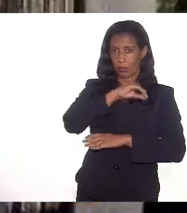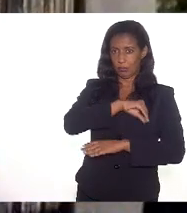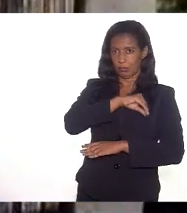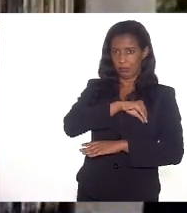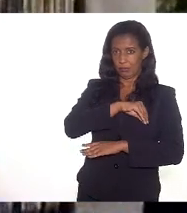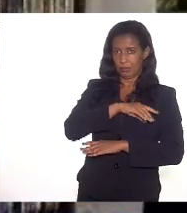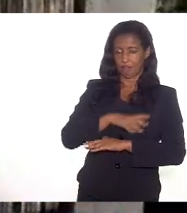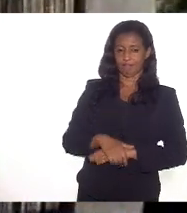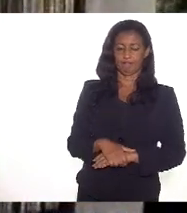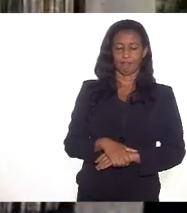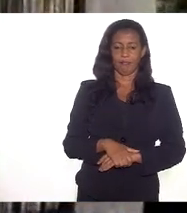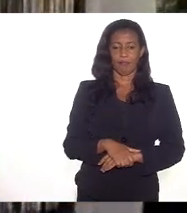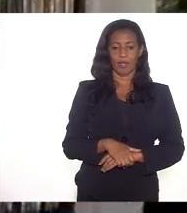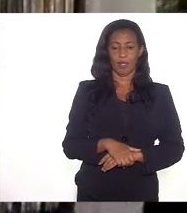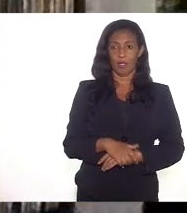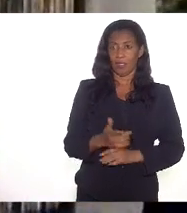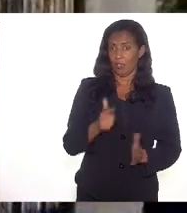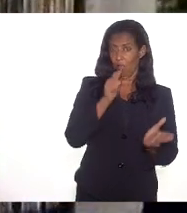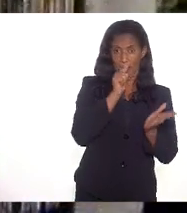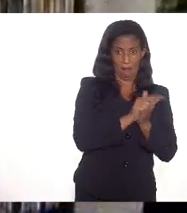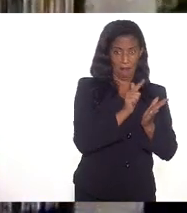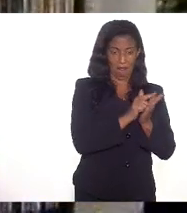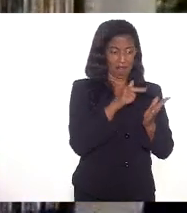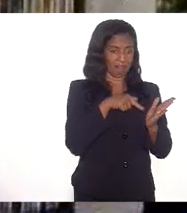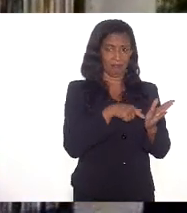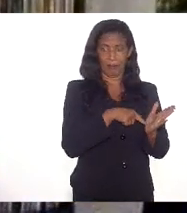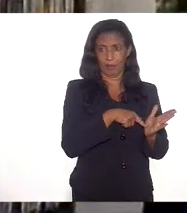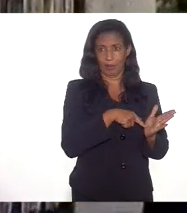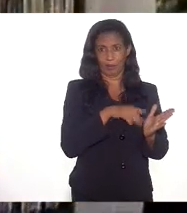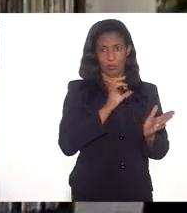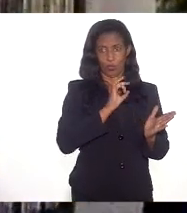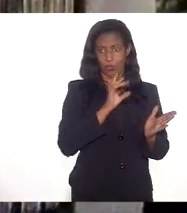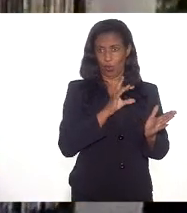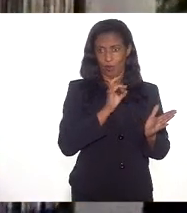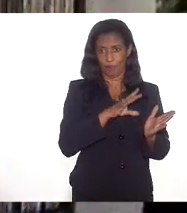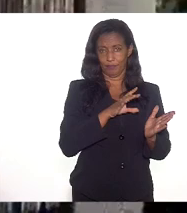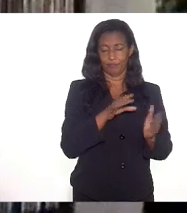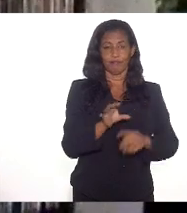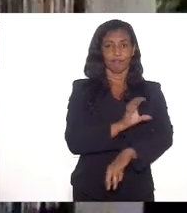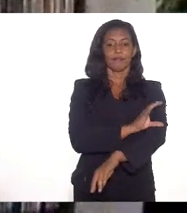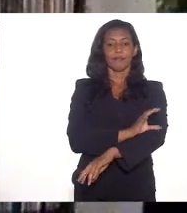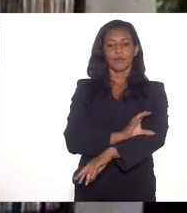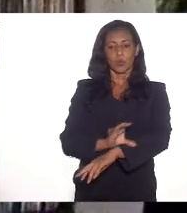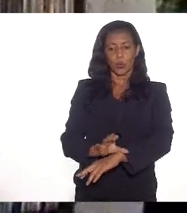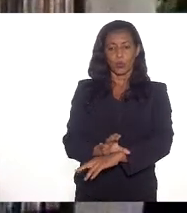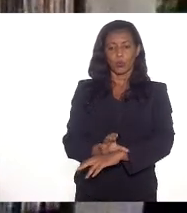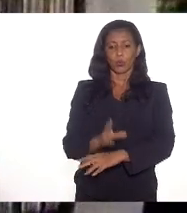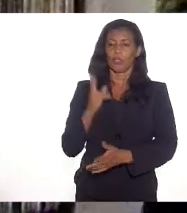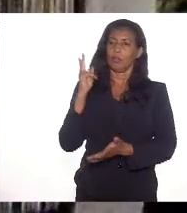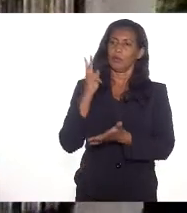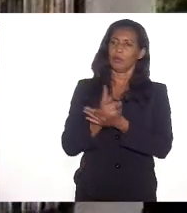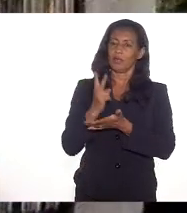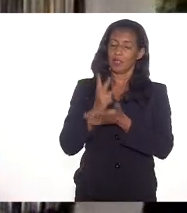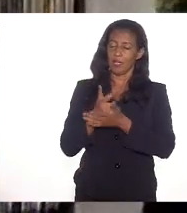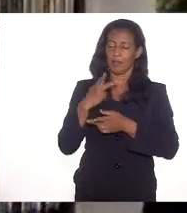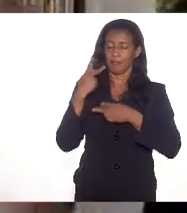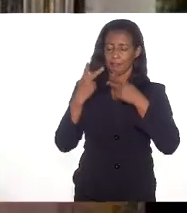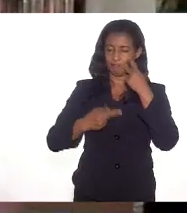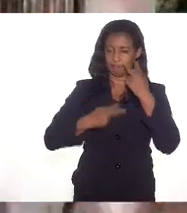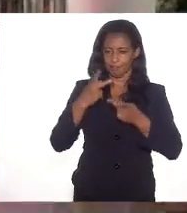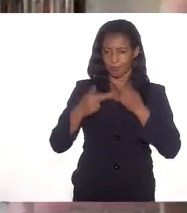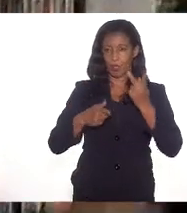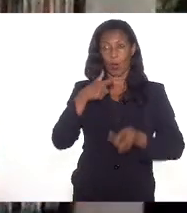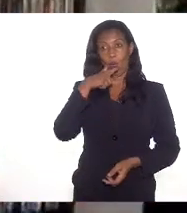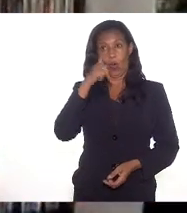que não saiu do papel. A cultura, como sempre falamos,